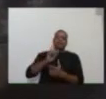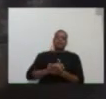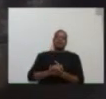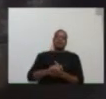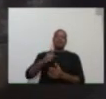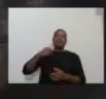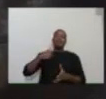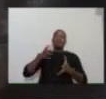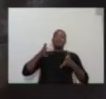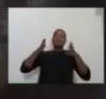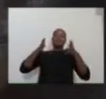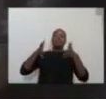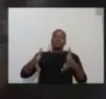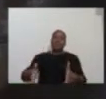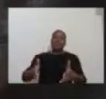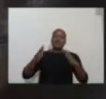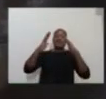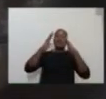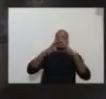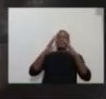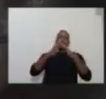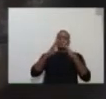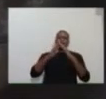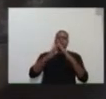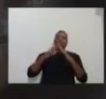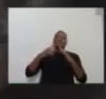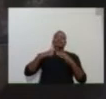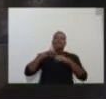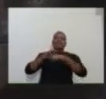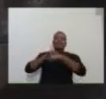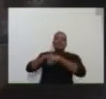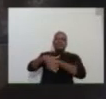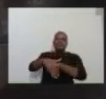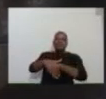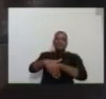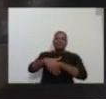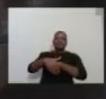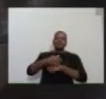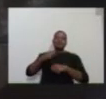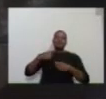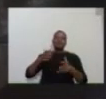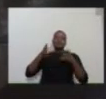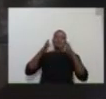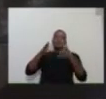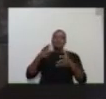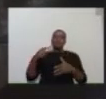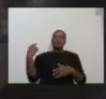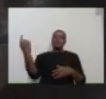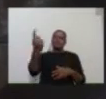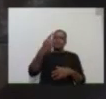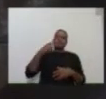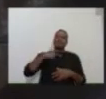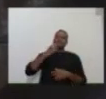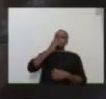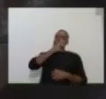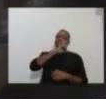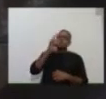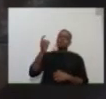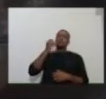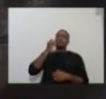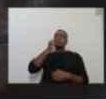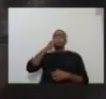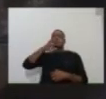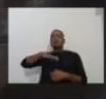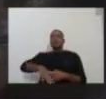noite me deram, mas na chegada de todos vocês, hoje um bom dia, uma boa noite, uma boa tarde. Isso é dizendo que seja